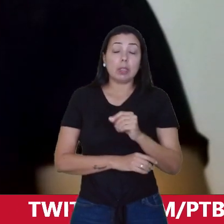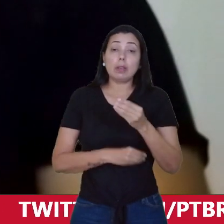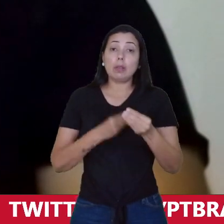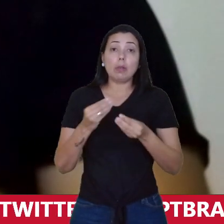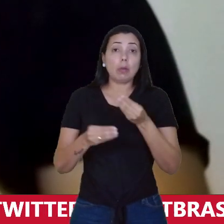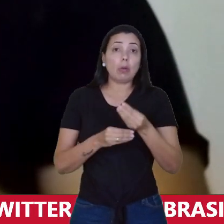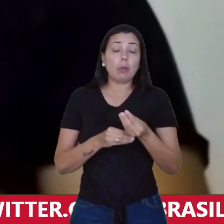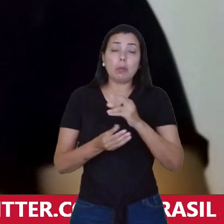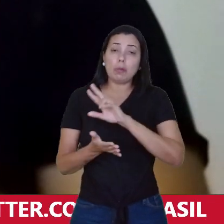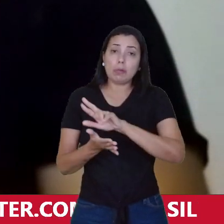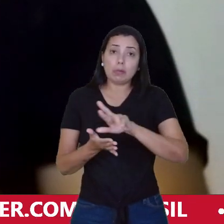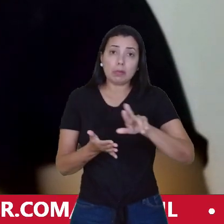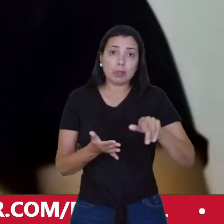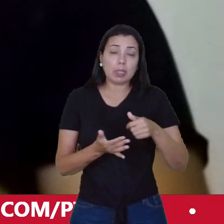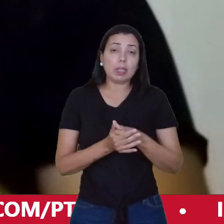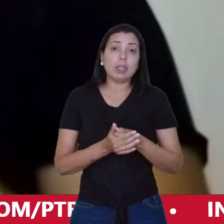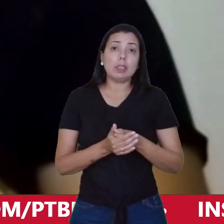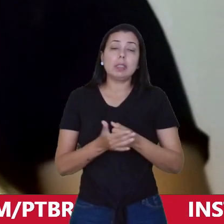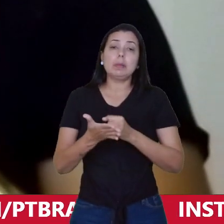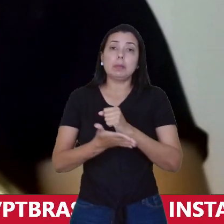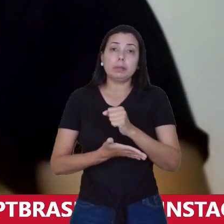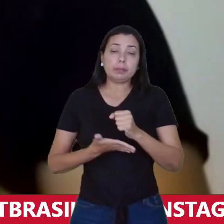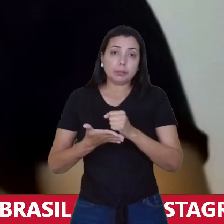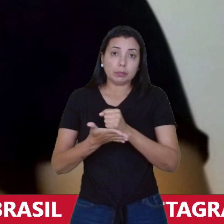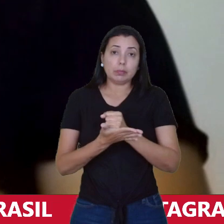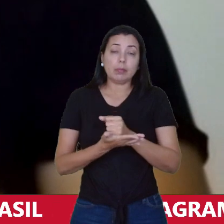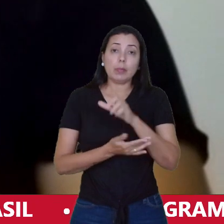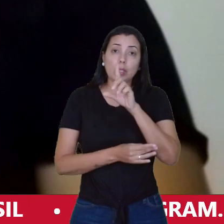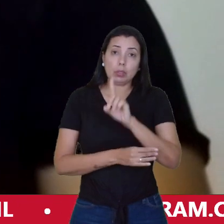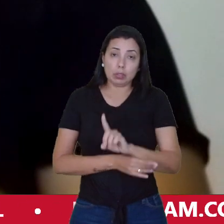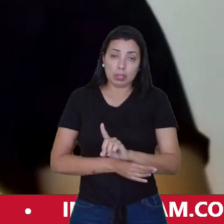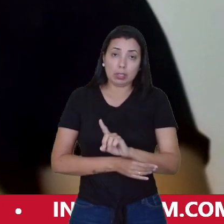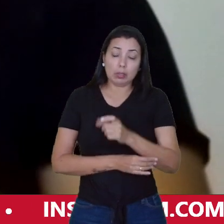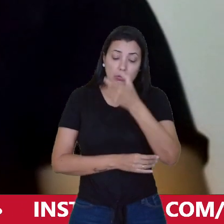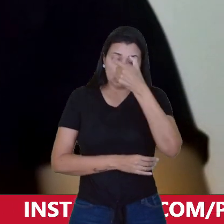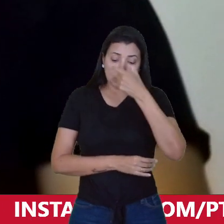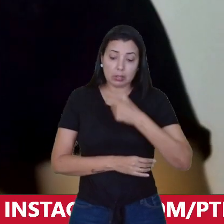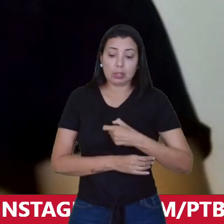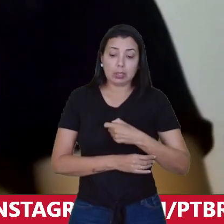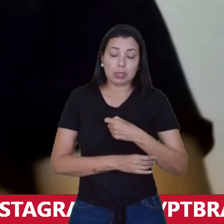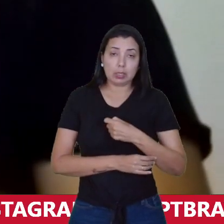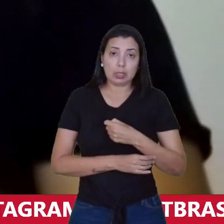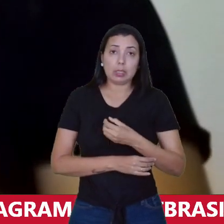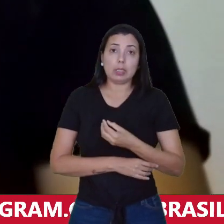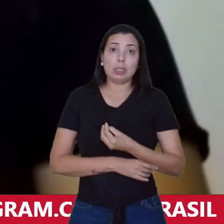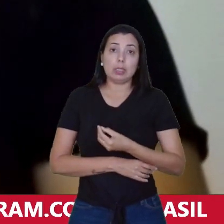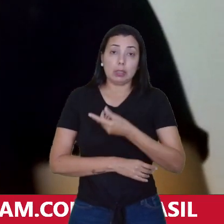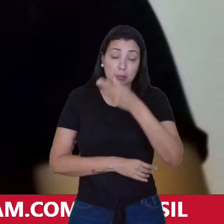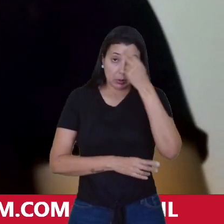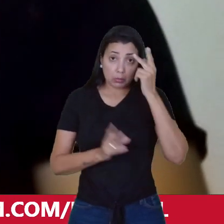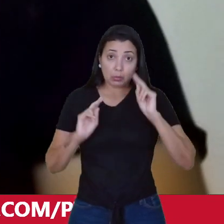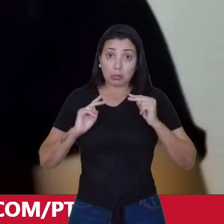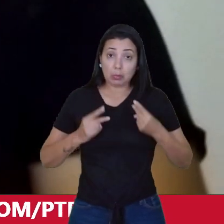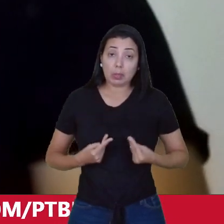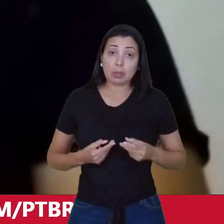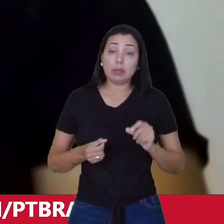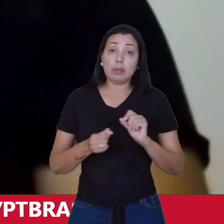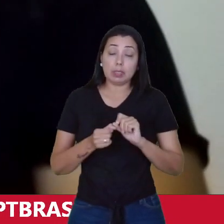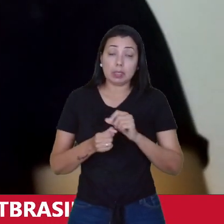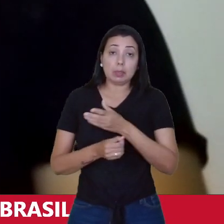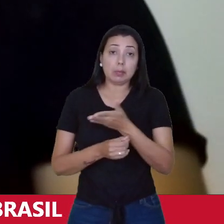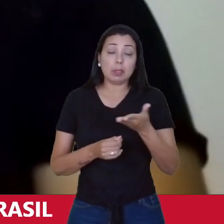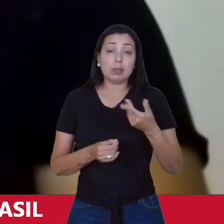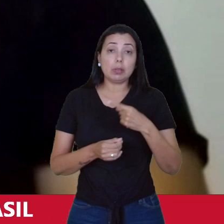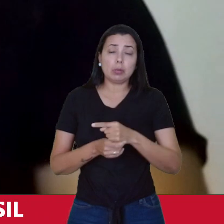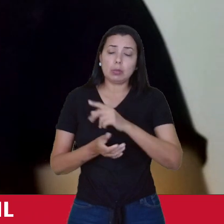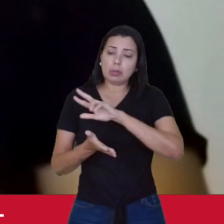forma pluralizada, de uma forma baseada no direito de ser, né, no direito do ser humano se manifestar na